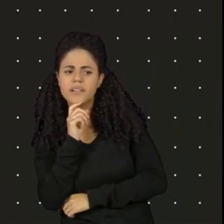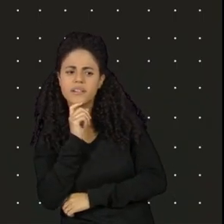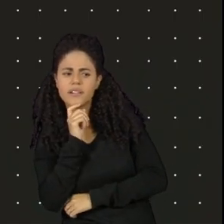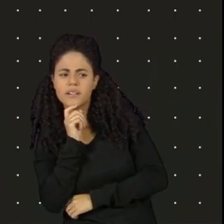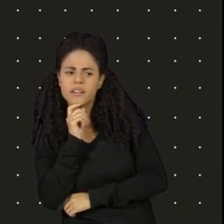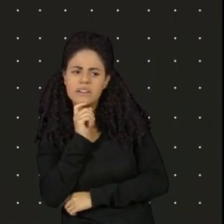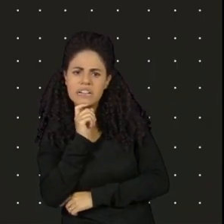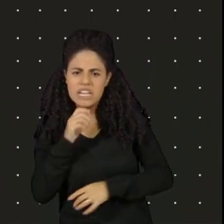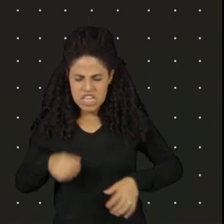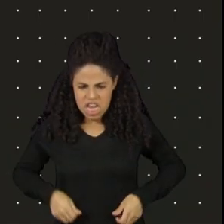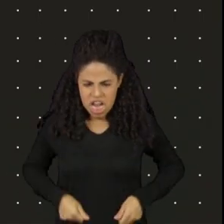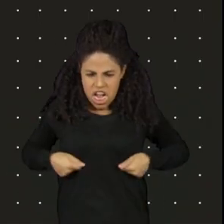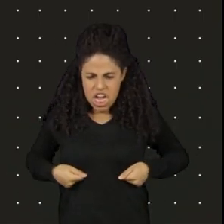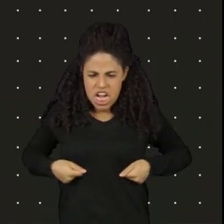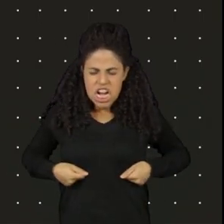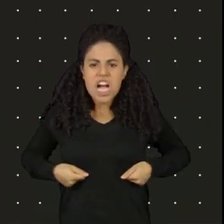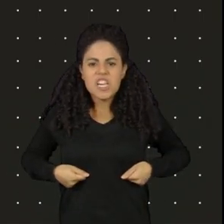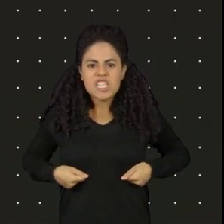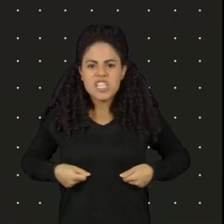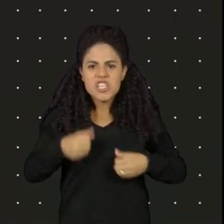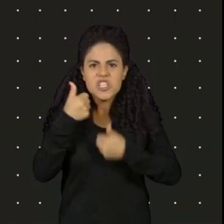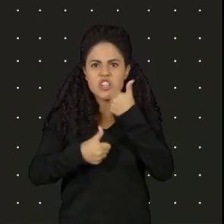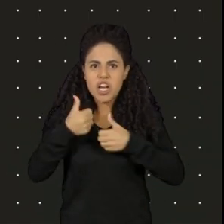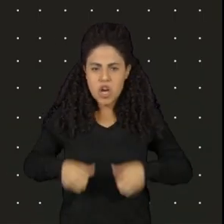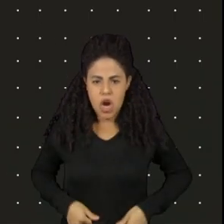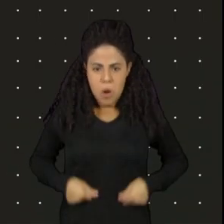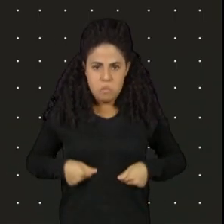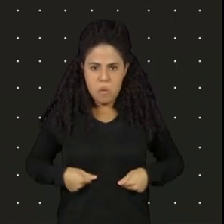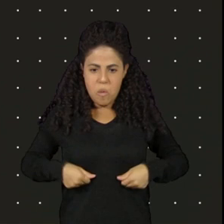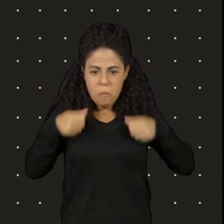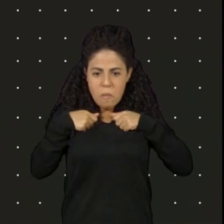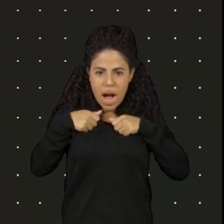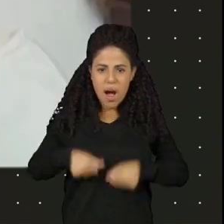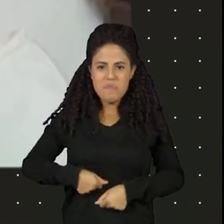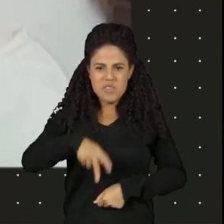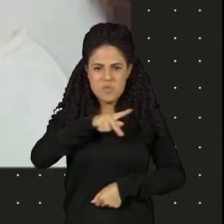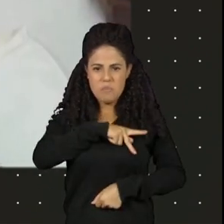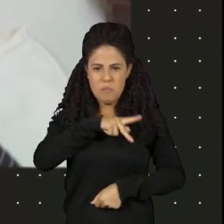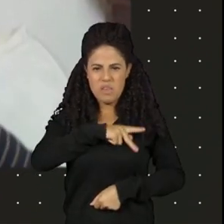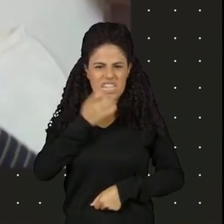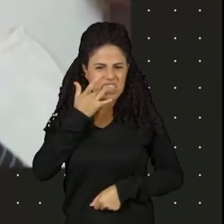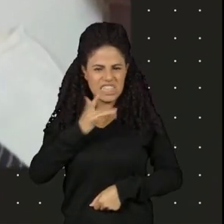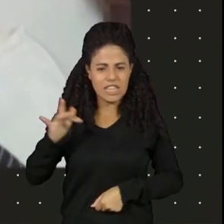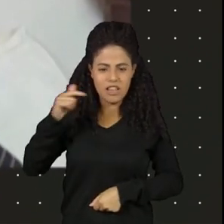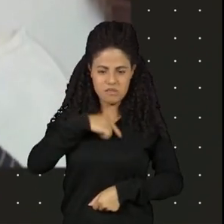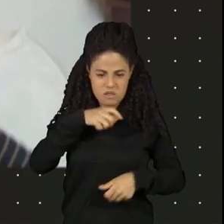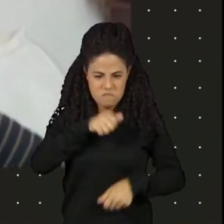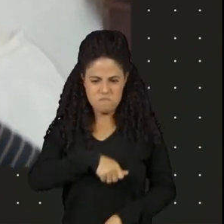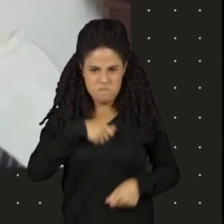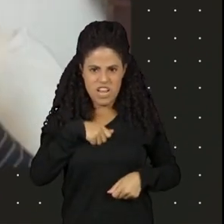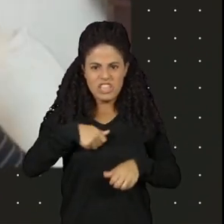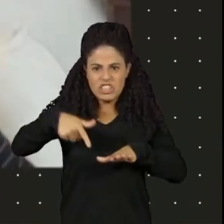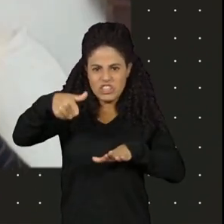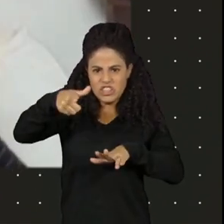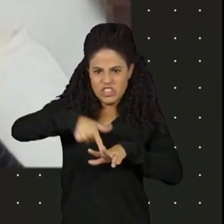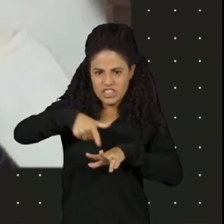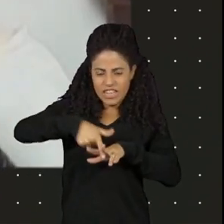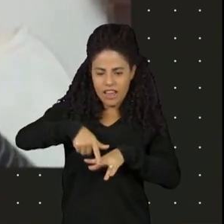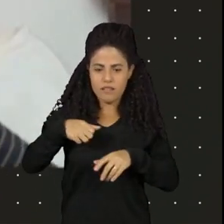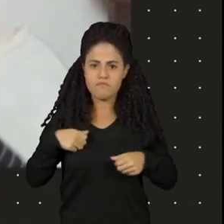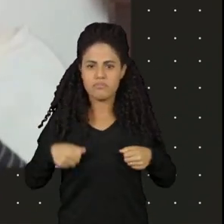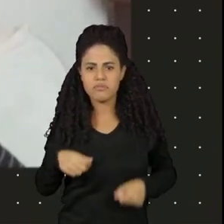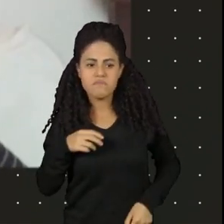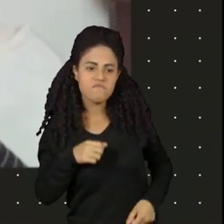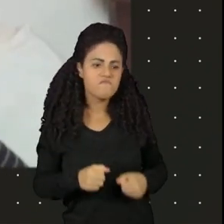aqueles calçãozinhos de jogador da década de 80? Uma camisa do Palmeiras ou do Santos furadinha aqui e chinela havaiana. Parou todo mundo